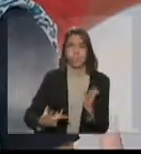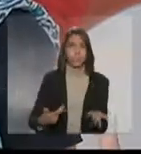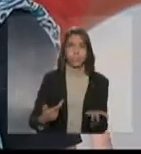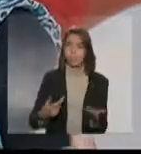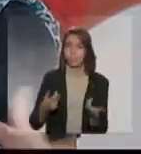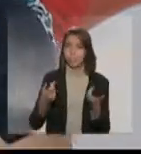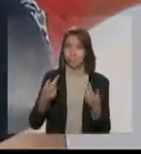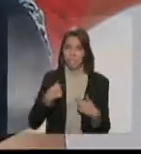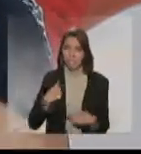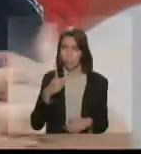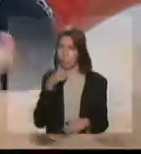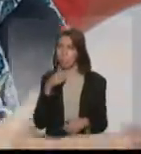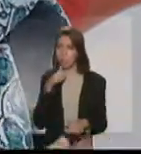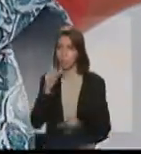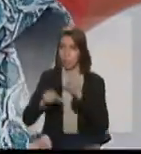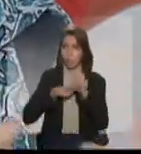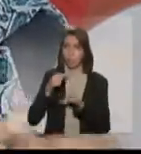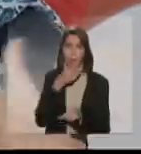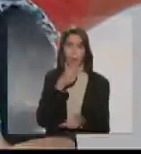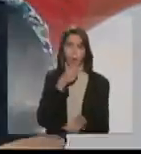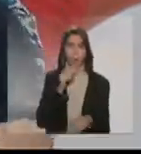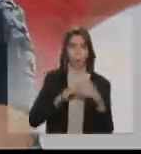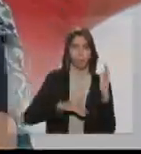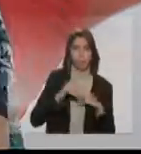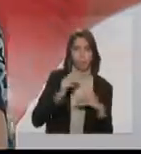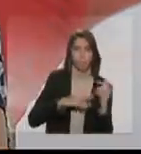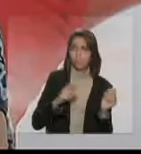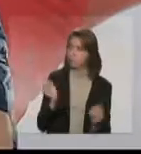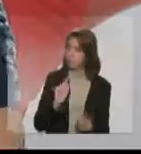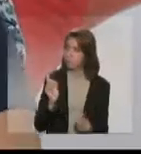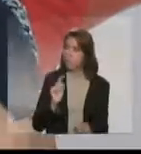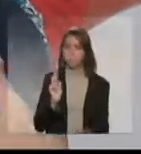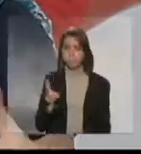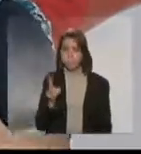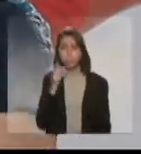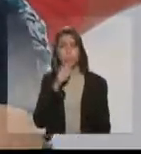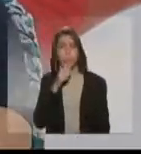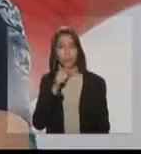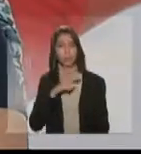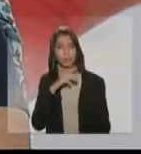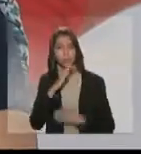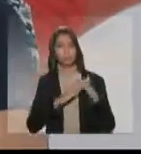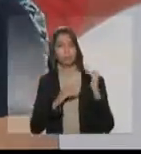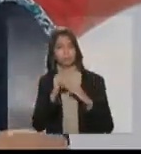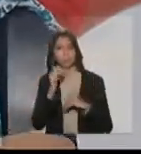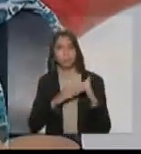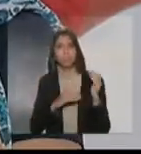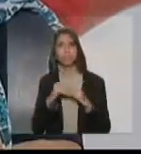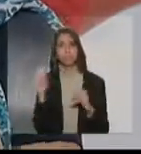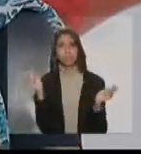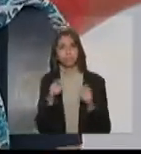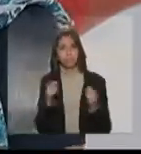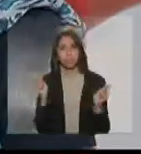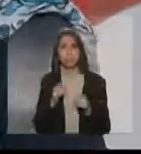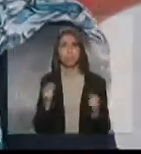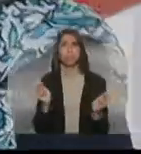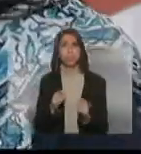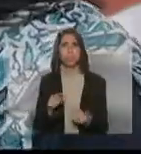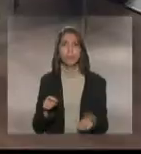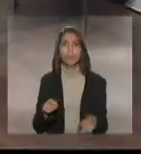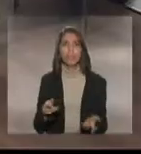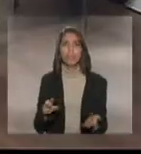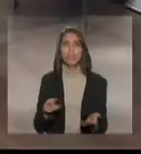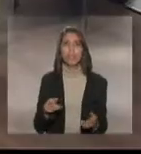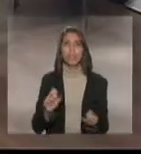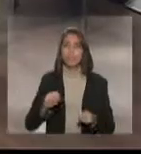maravilhosas a gente não precisa deixar de ser mulher imaginar que a gente é competente não precisa se masculinizar e o que eu vejo hoje imagine o que não